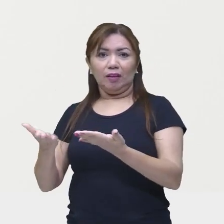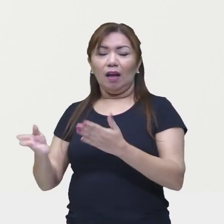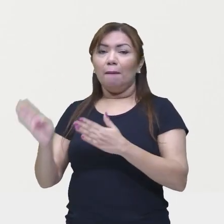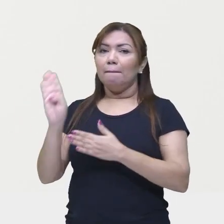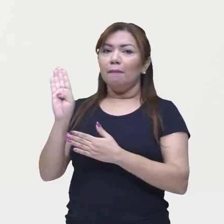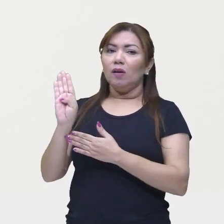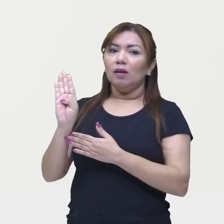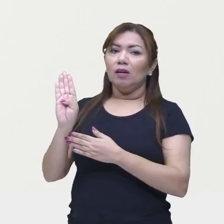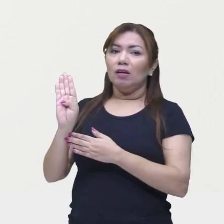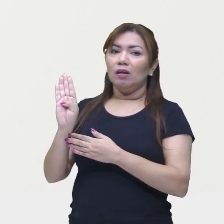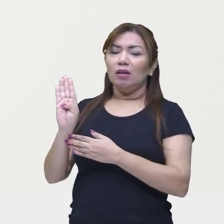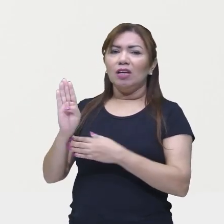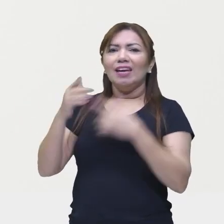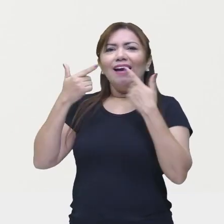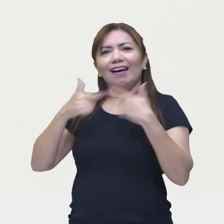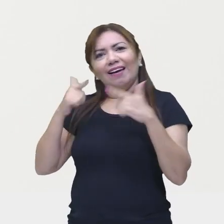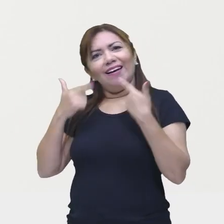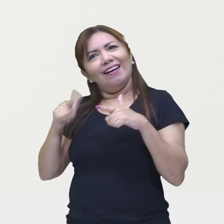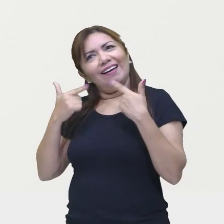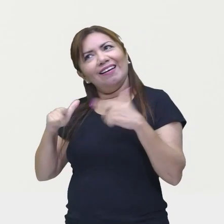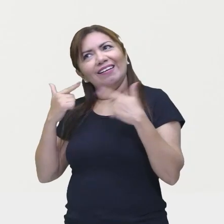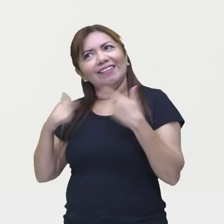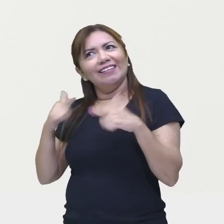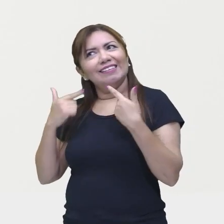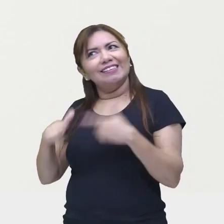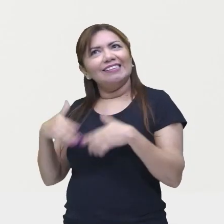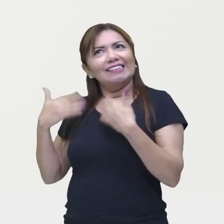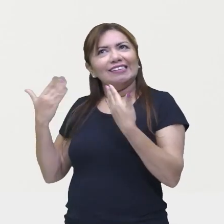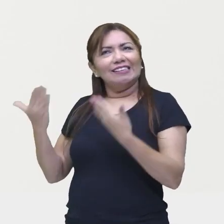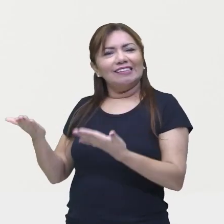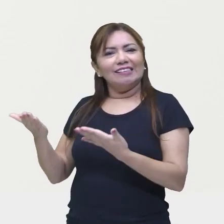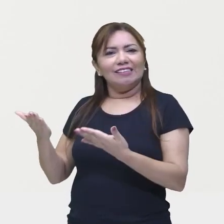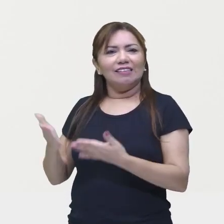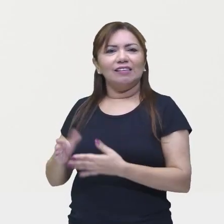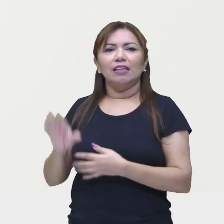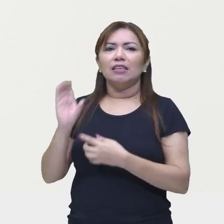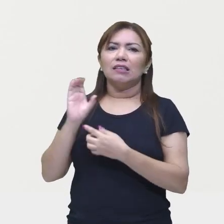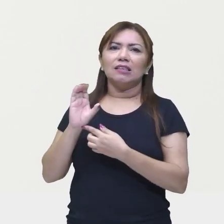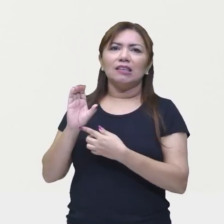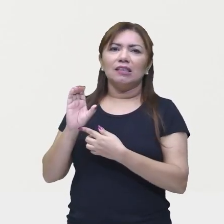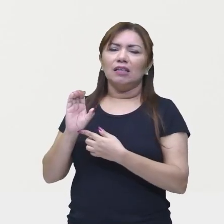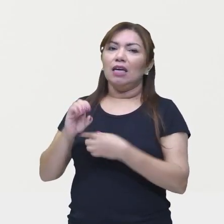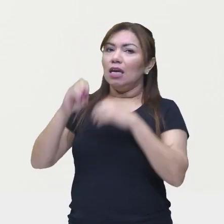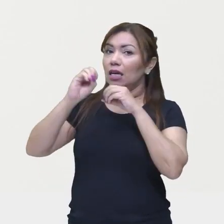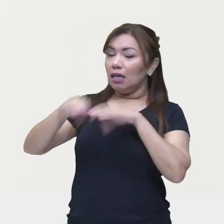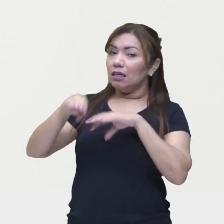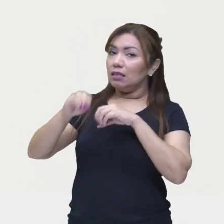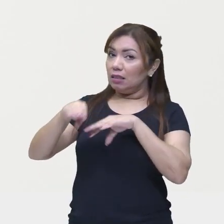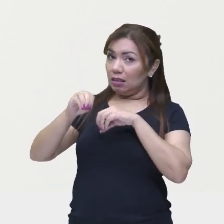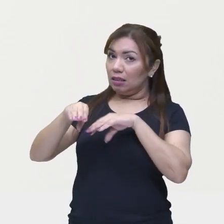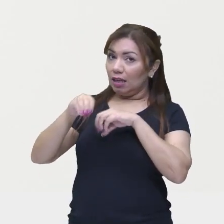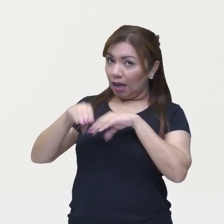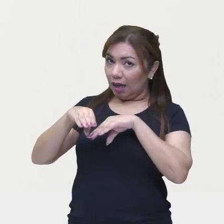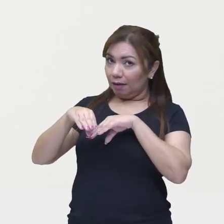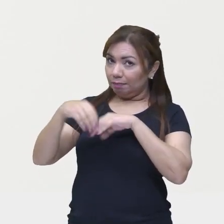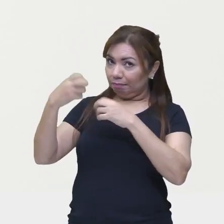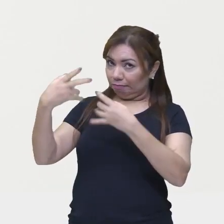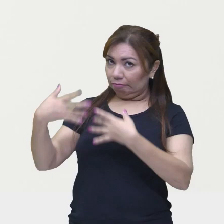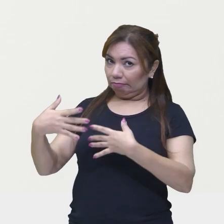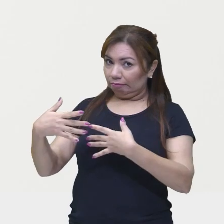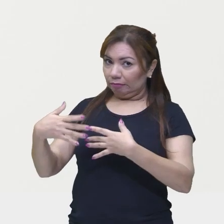B, divertir alguém? Letra C, ensinar algo? Ou letra